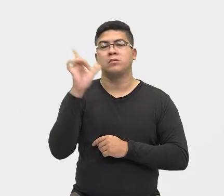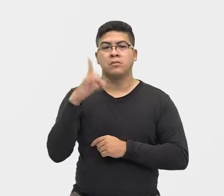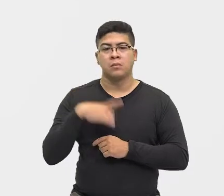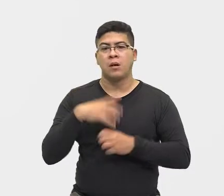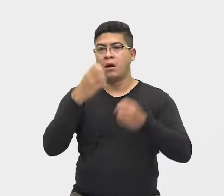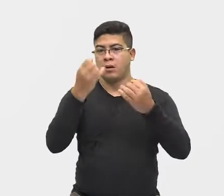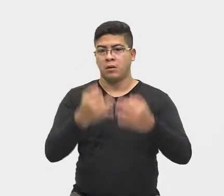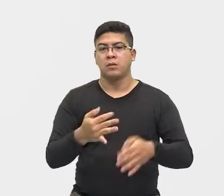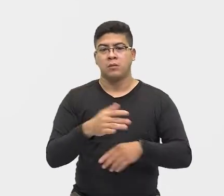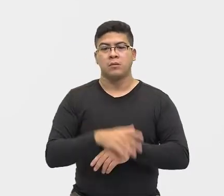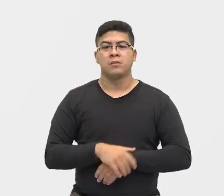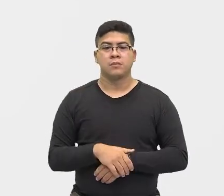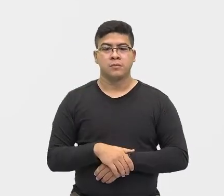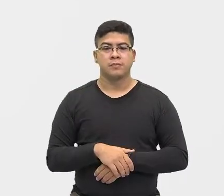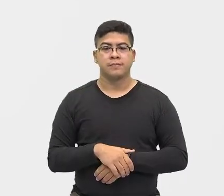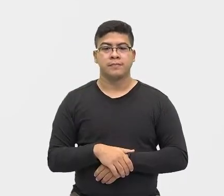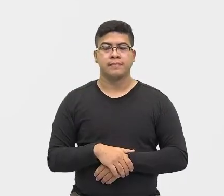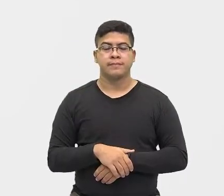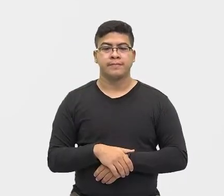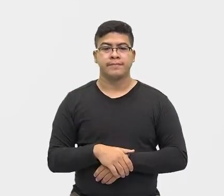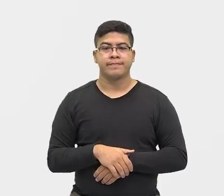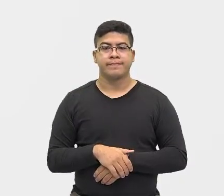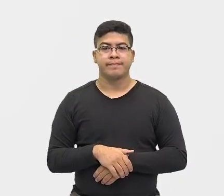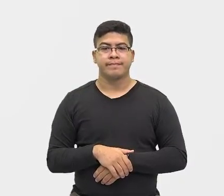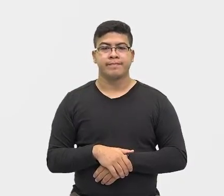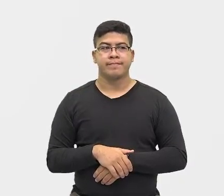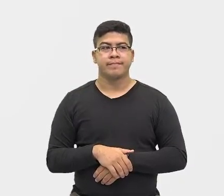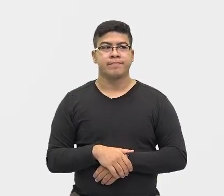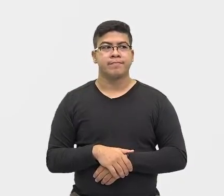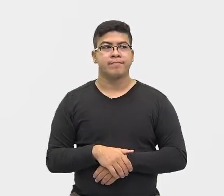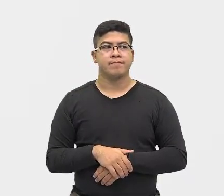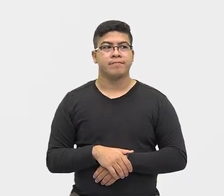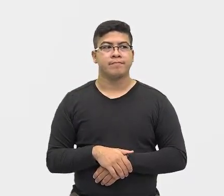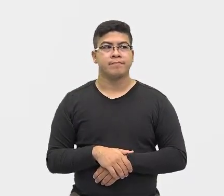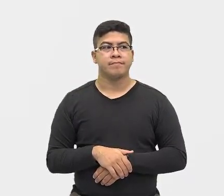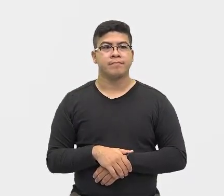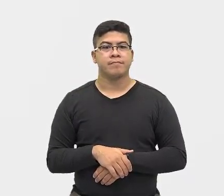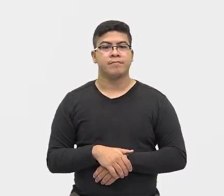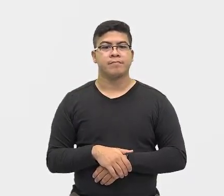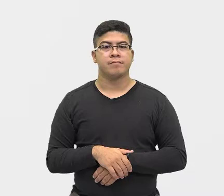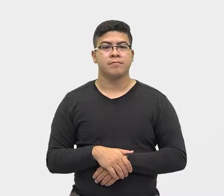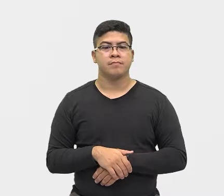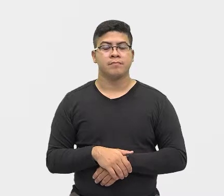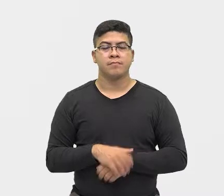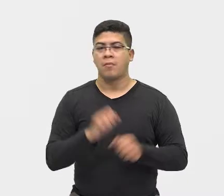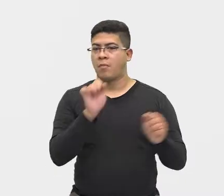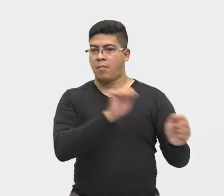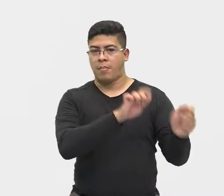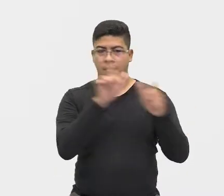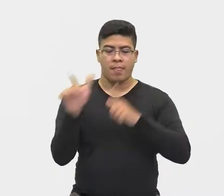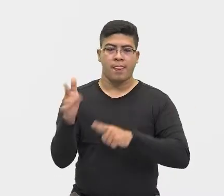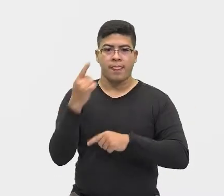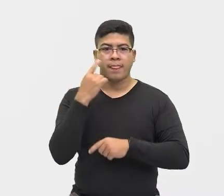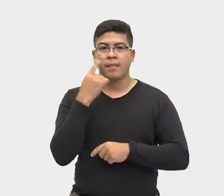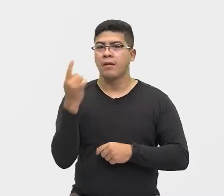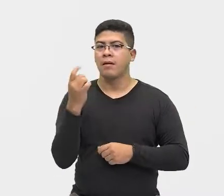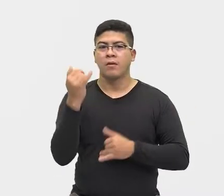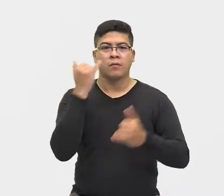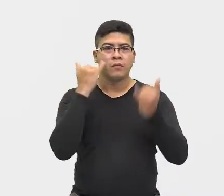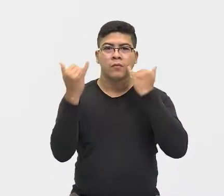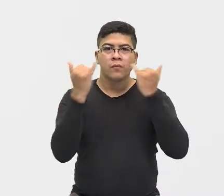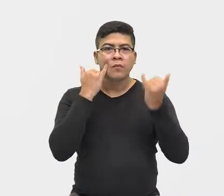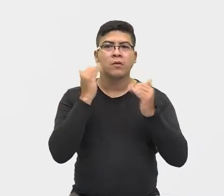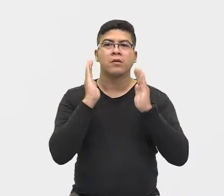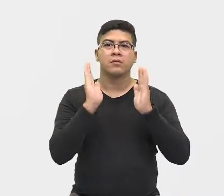Lobato. Vamos ver aqui, olha só, vamos ver aqui, passando, vamos tentar passar a informação?